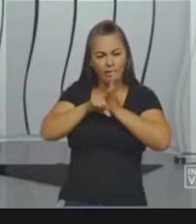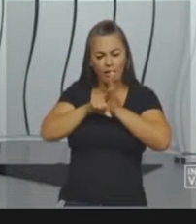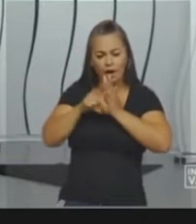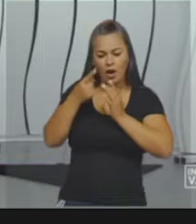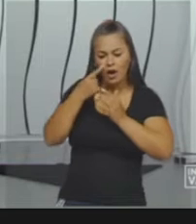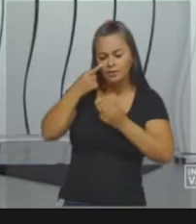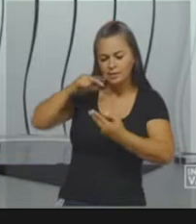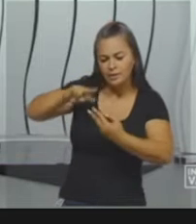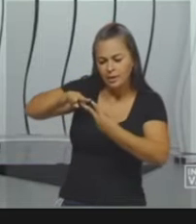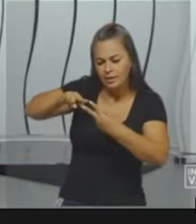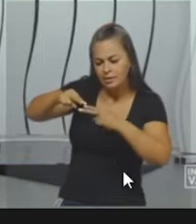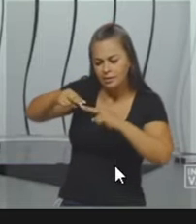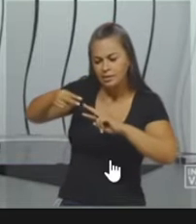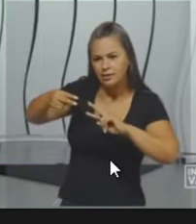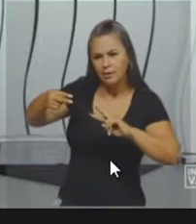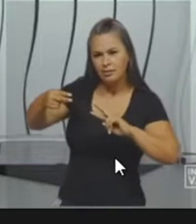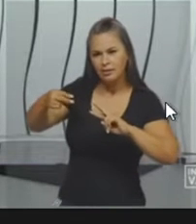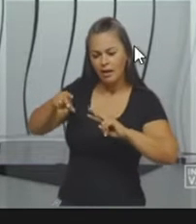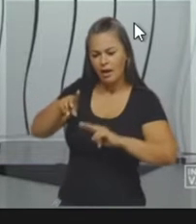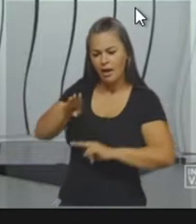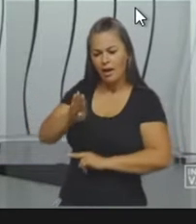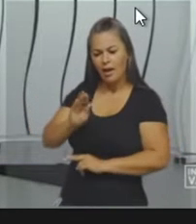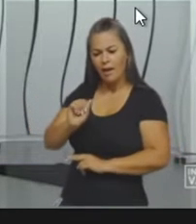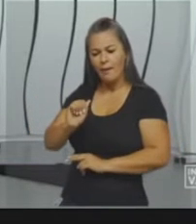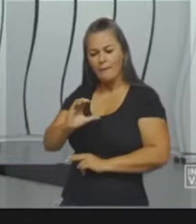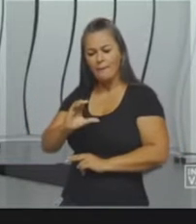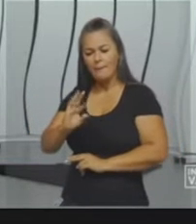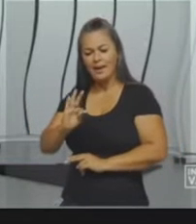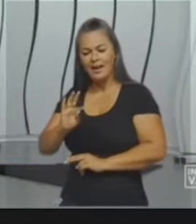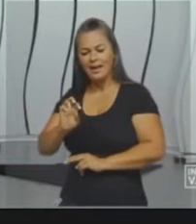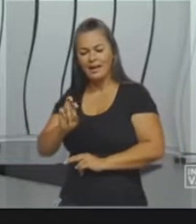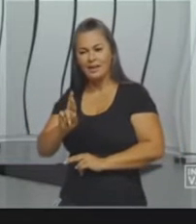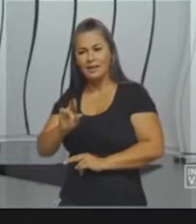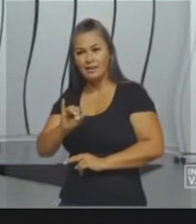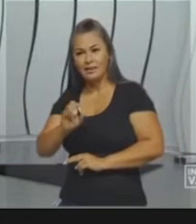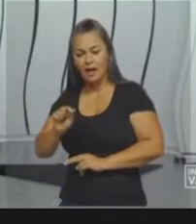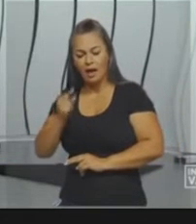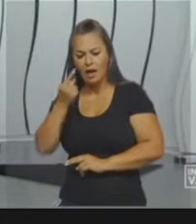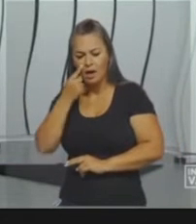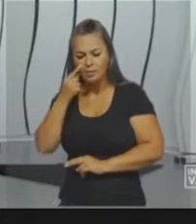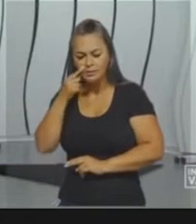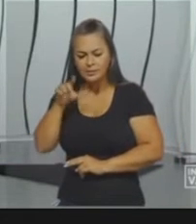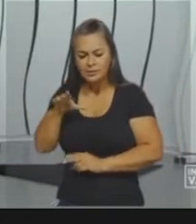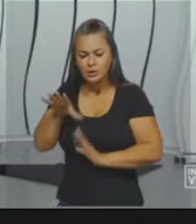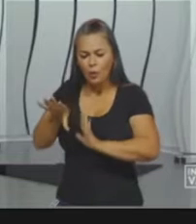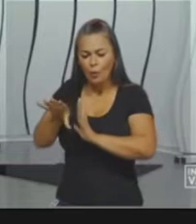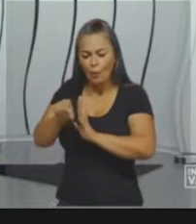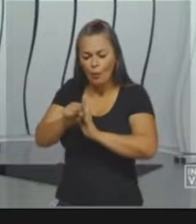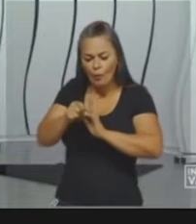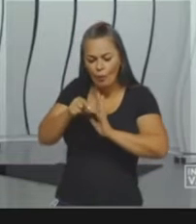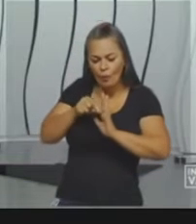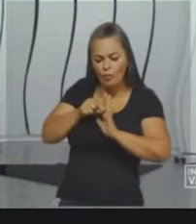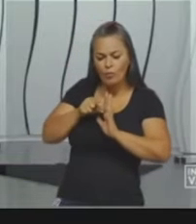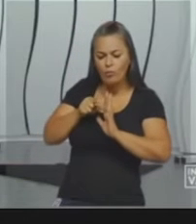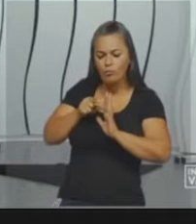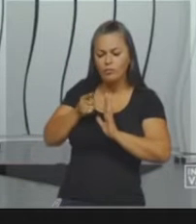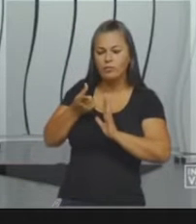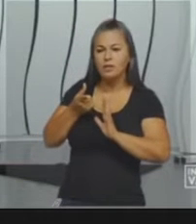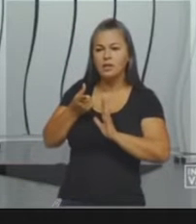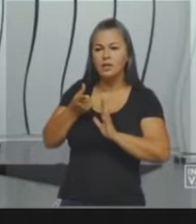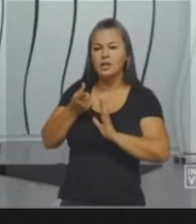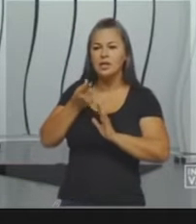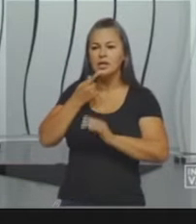pedacinho de DNA, um código, que codifica a proteína insulina, colocar esse código dentro da bactéria, para quê? Para